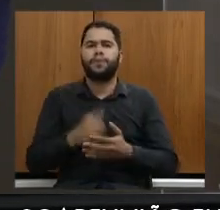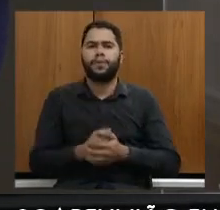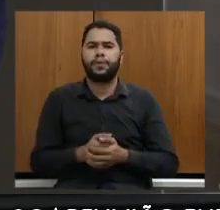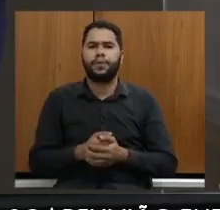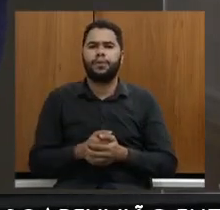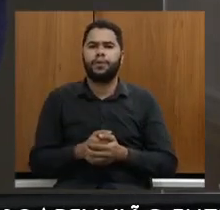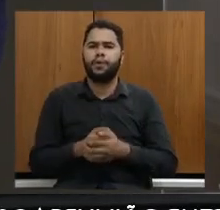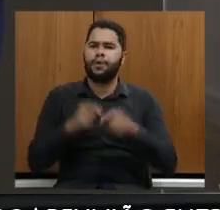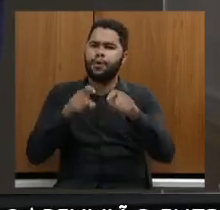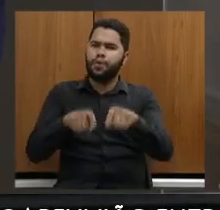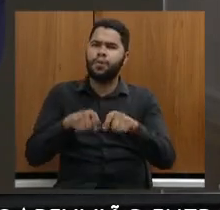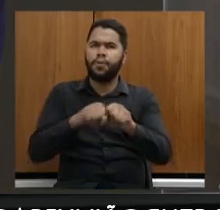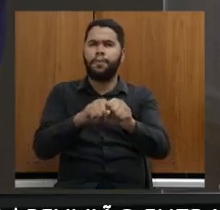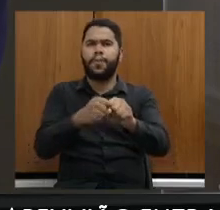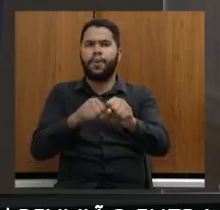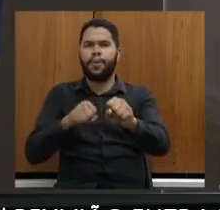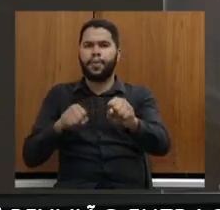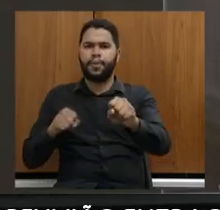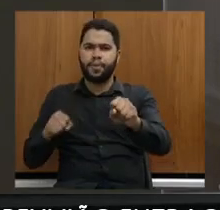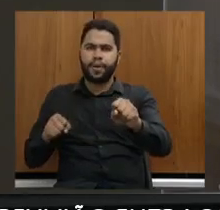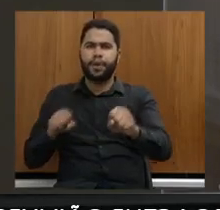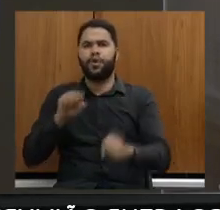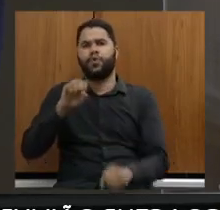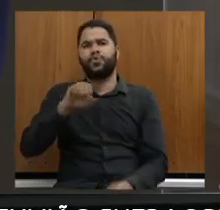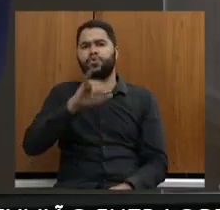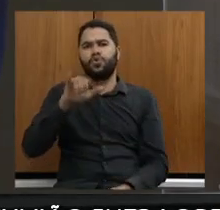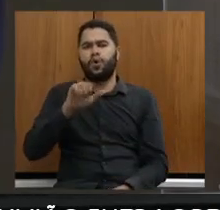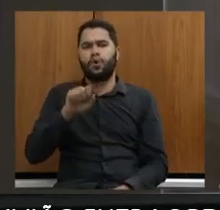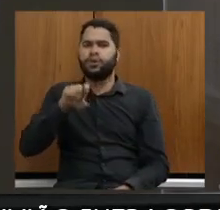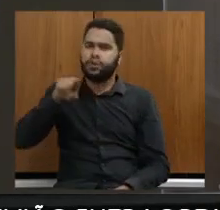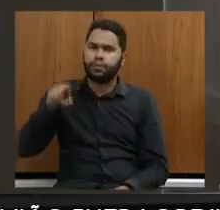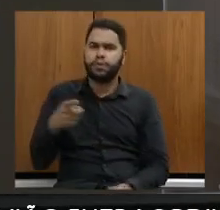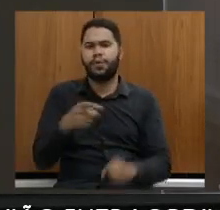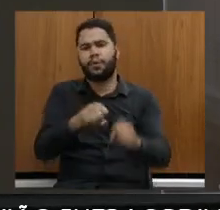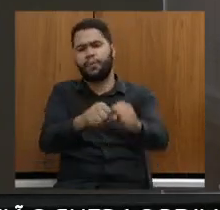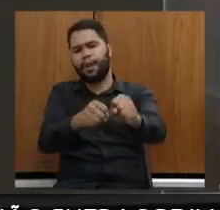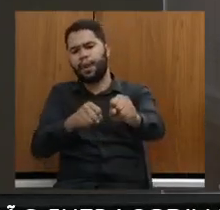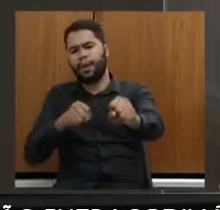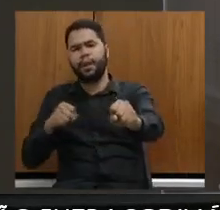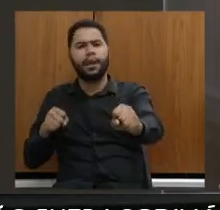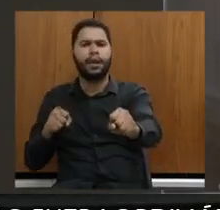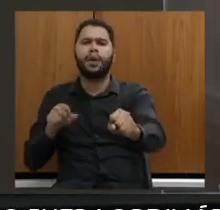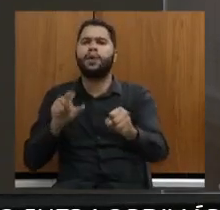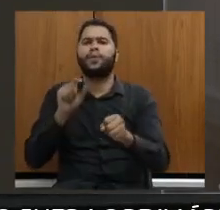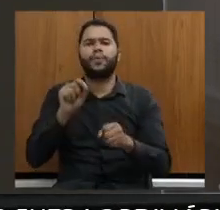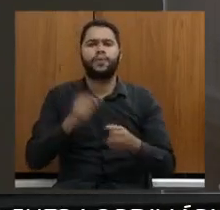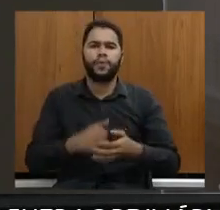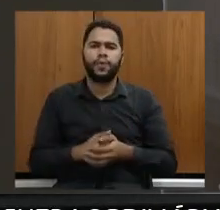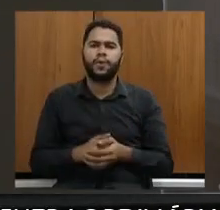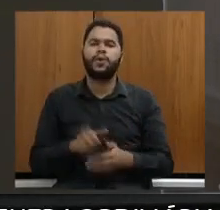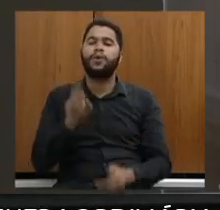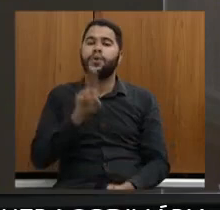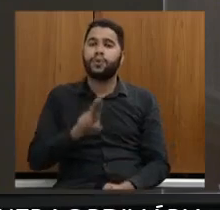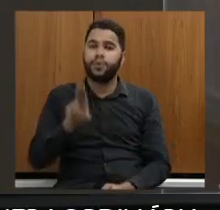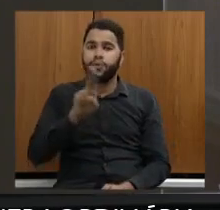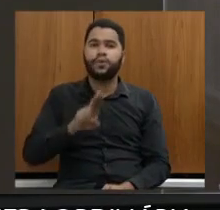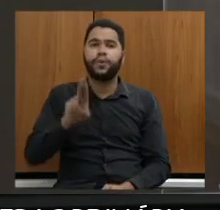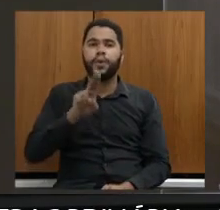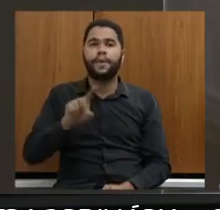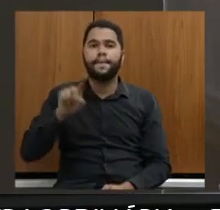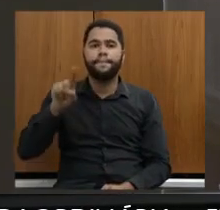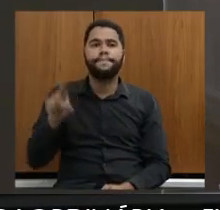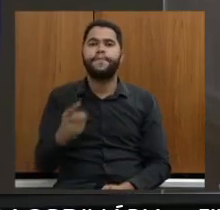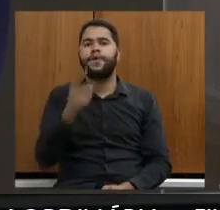lavouras grandes soja de mil hectares na minha região com muito uma grande utilização de